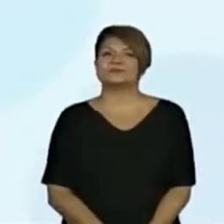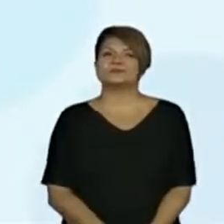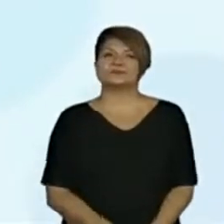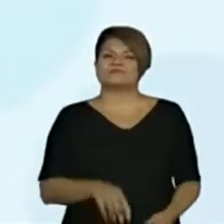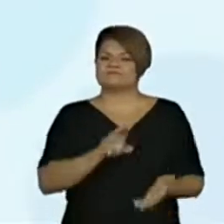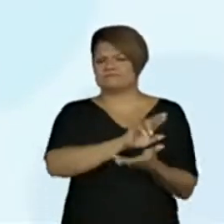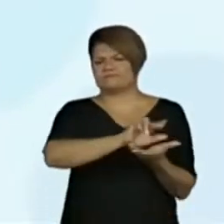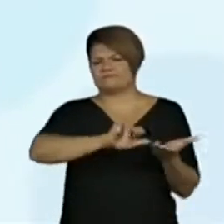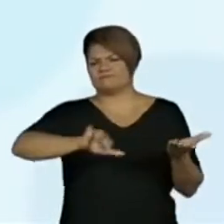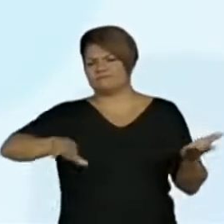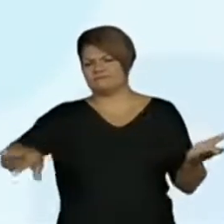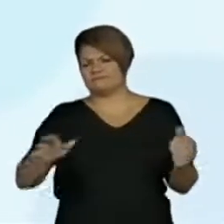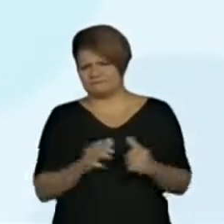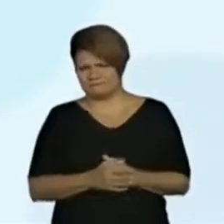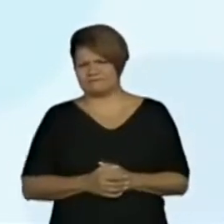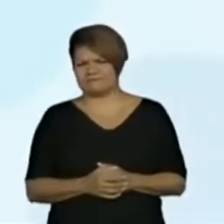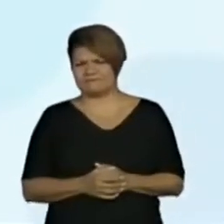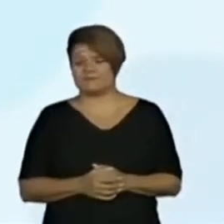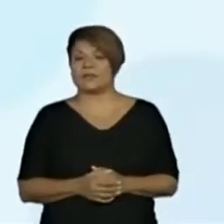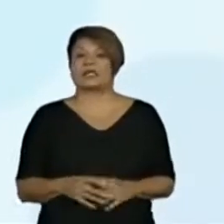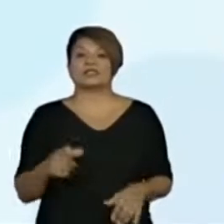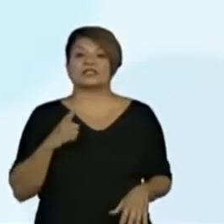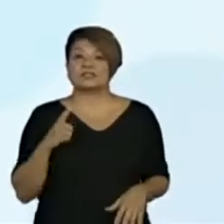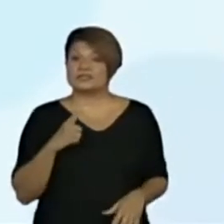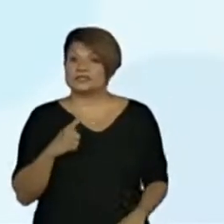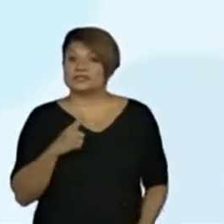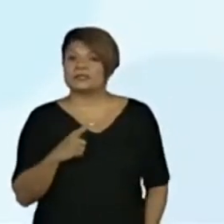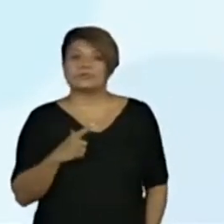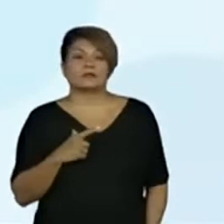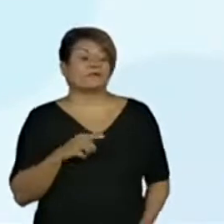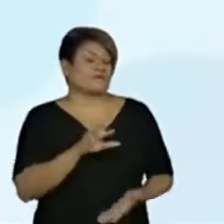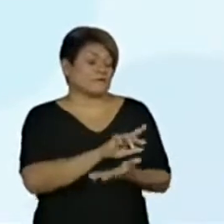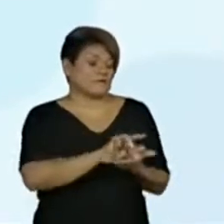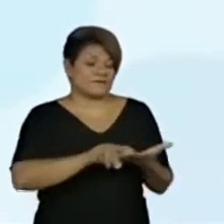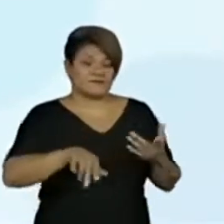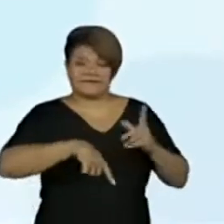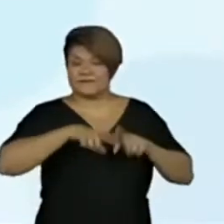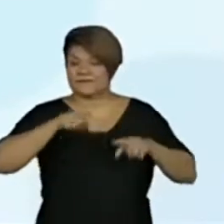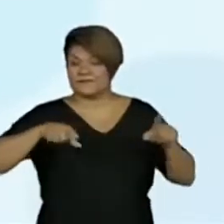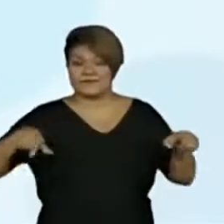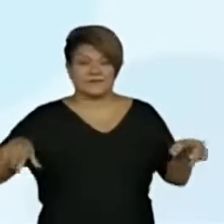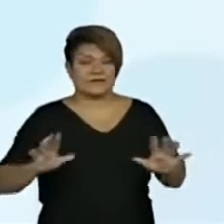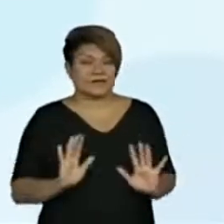Diversos peixes. Ou seja, tinha muitos tipos de peixes.